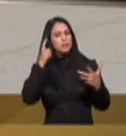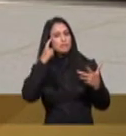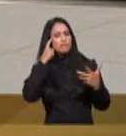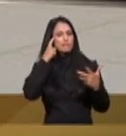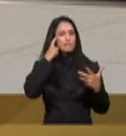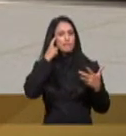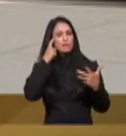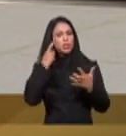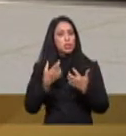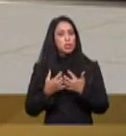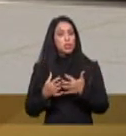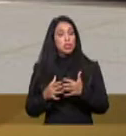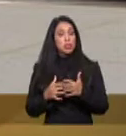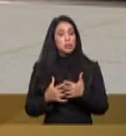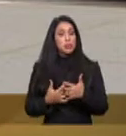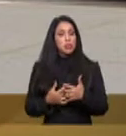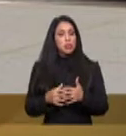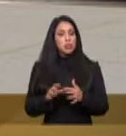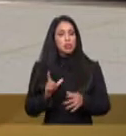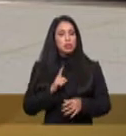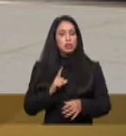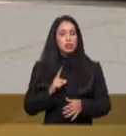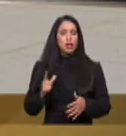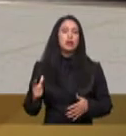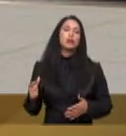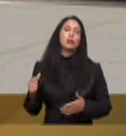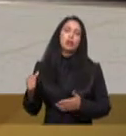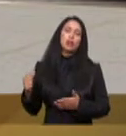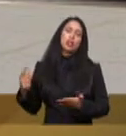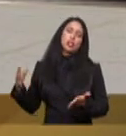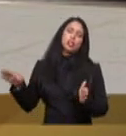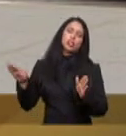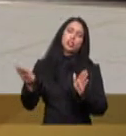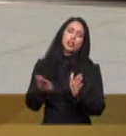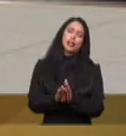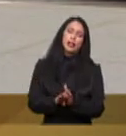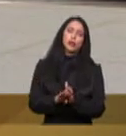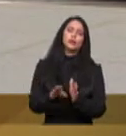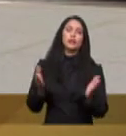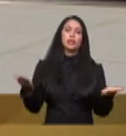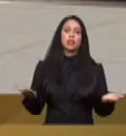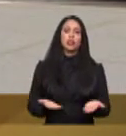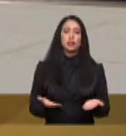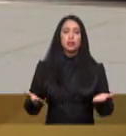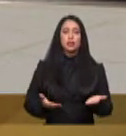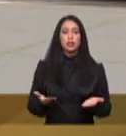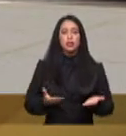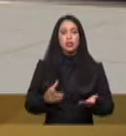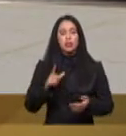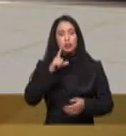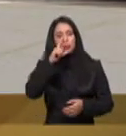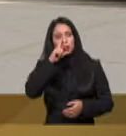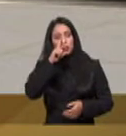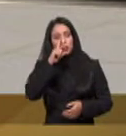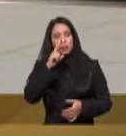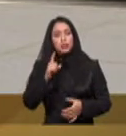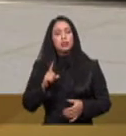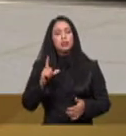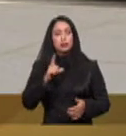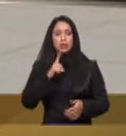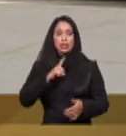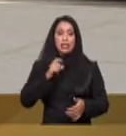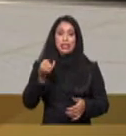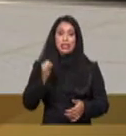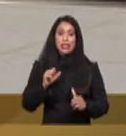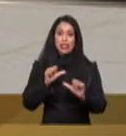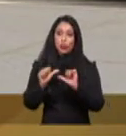reflexão sobre o que nos trouxe até aqui e sobre os riscos que corremos se não mudarmos o rumo,